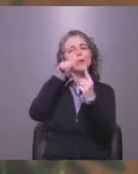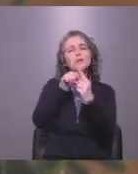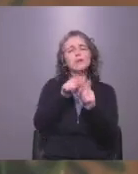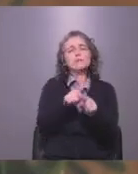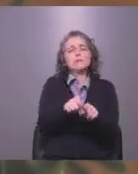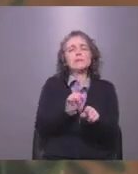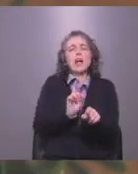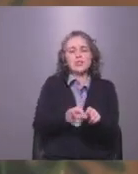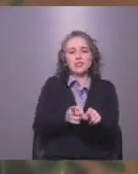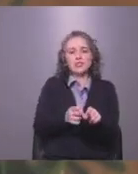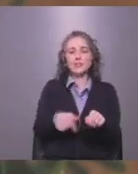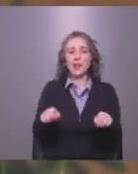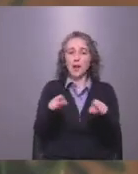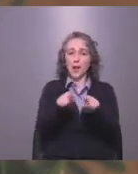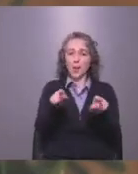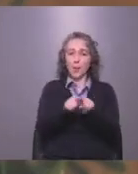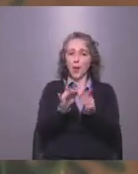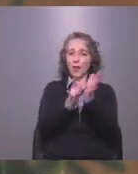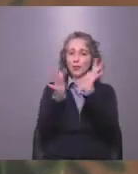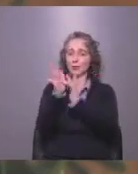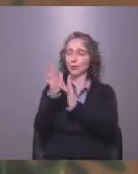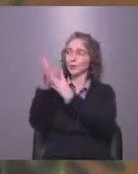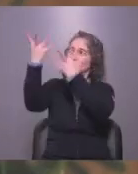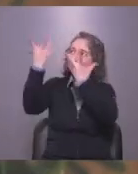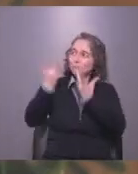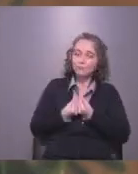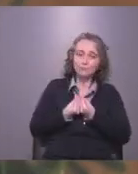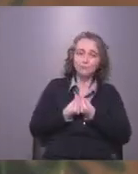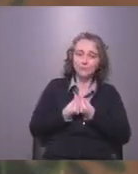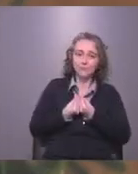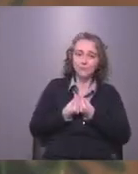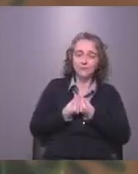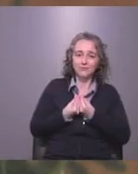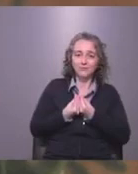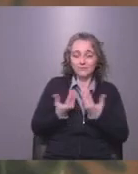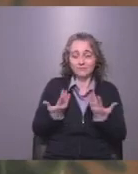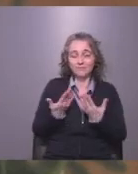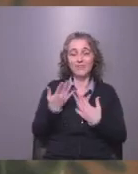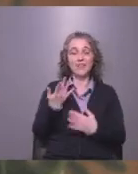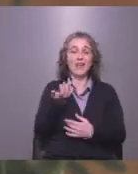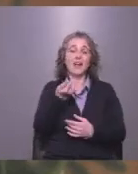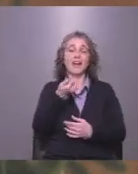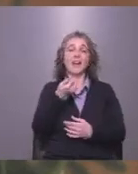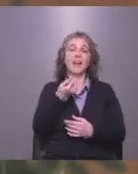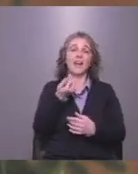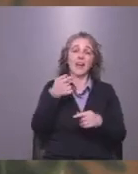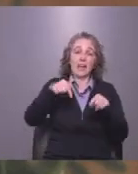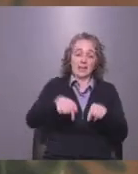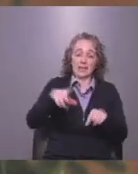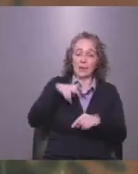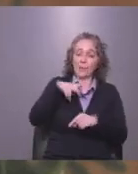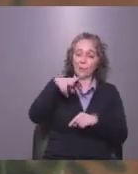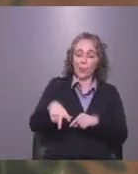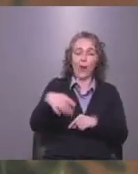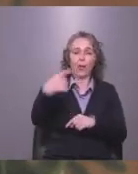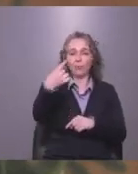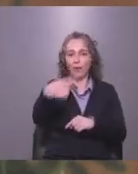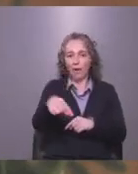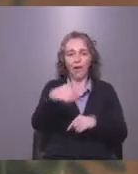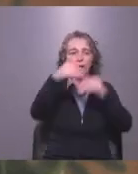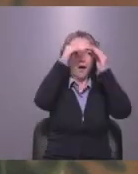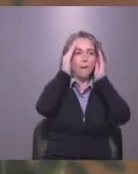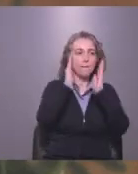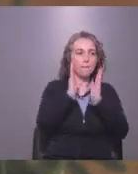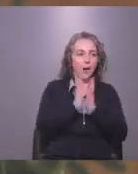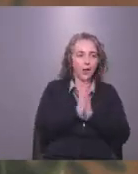e por isso é que em muitos dos presépios típicos portugueses aparece aquela multiplicidade de figuras com as